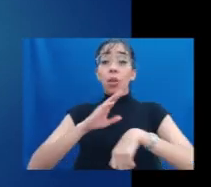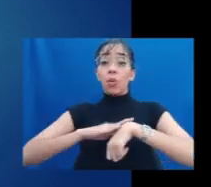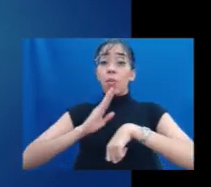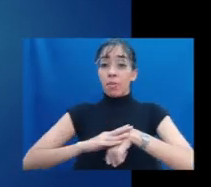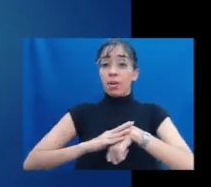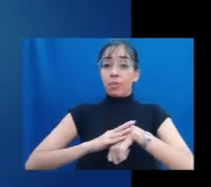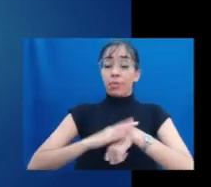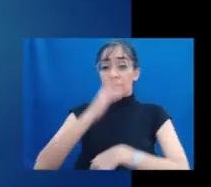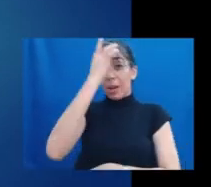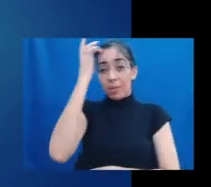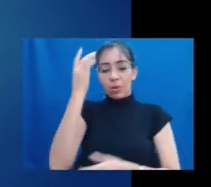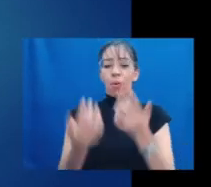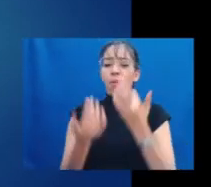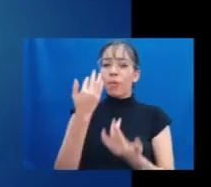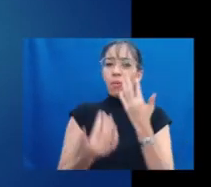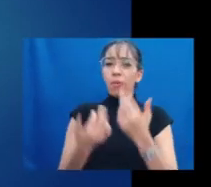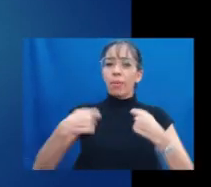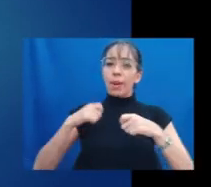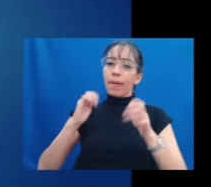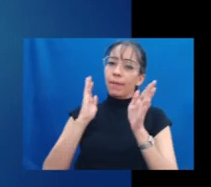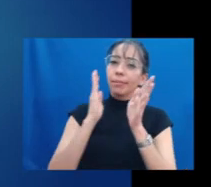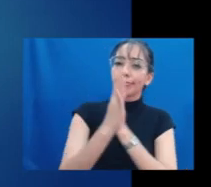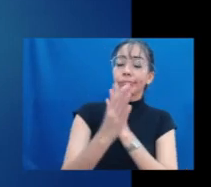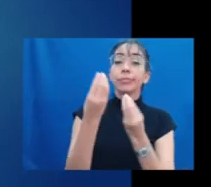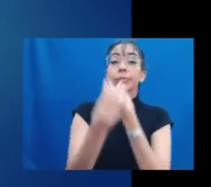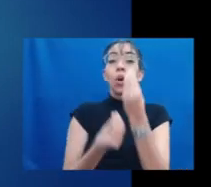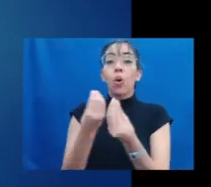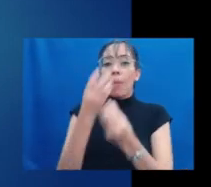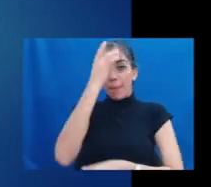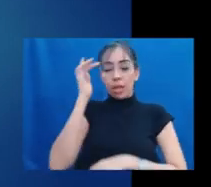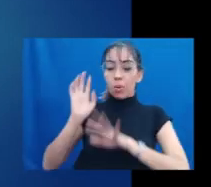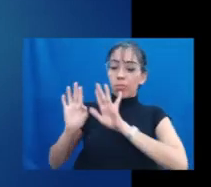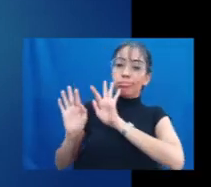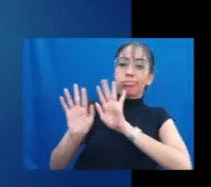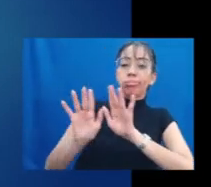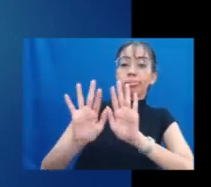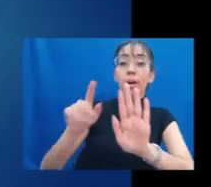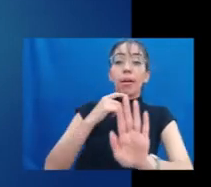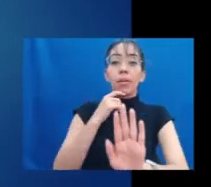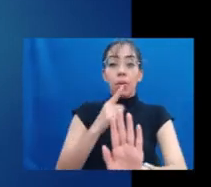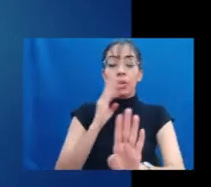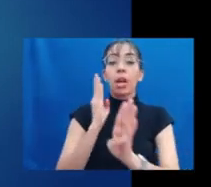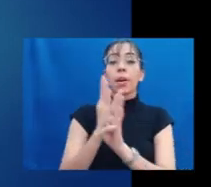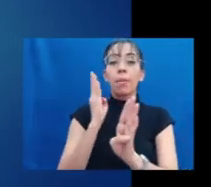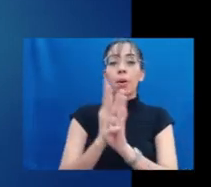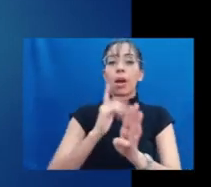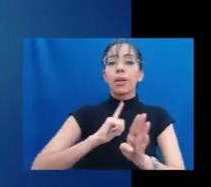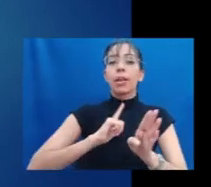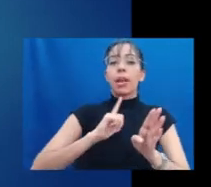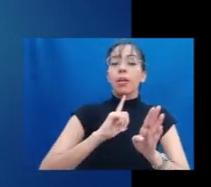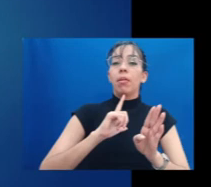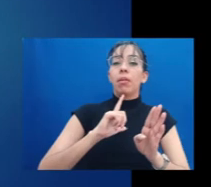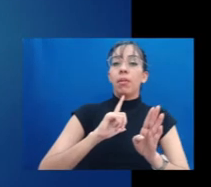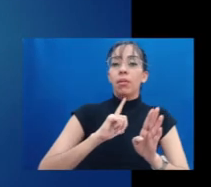meio do corredor. Então, vocês imaginem que num momento de um incêndio, que você tem que traçar aquela rota de fuga ali pelo